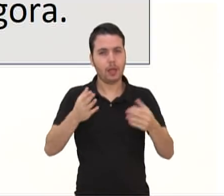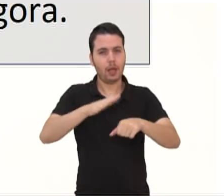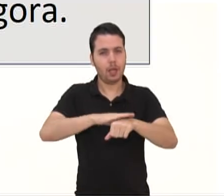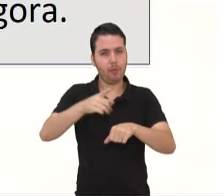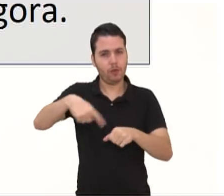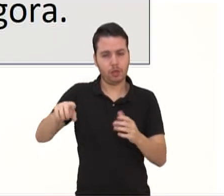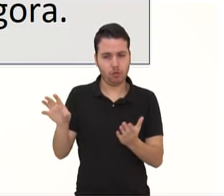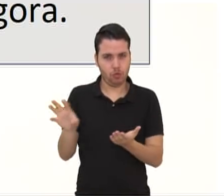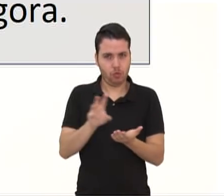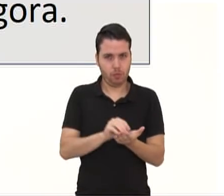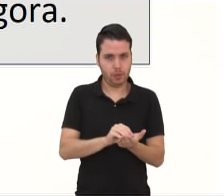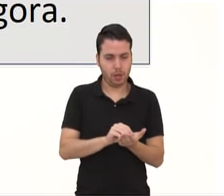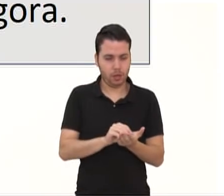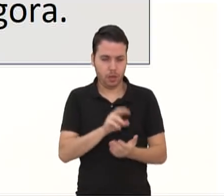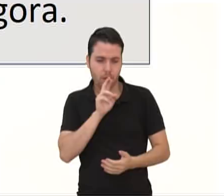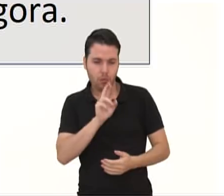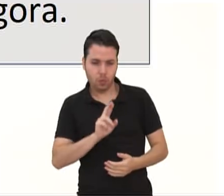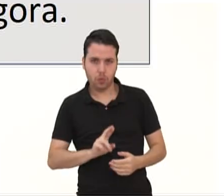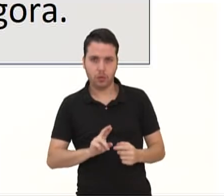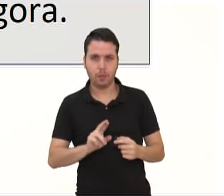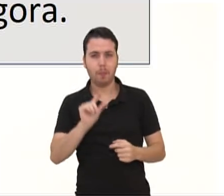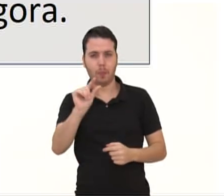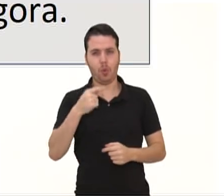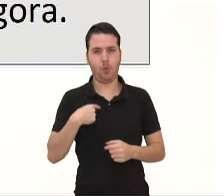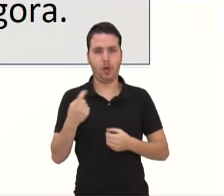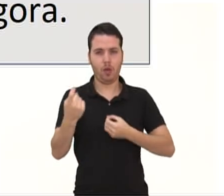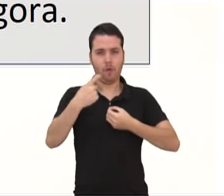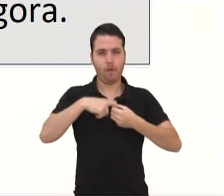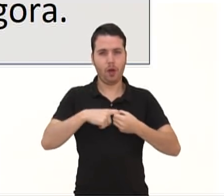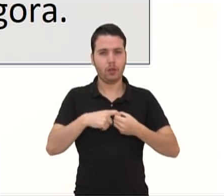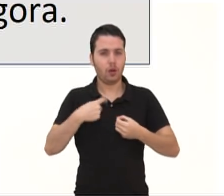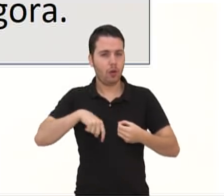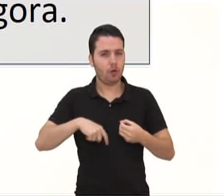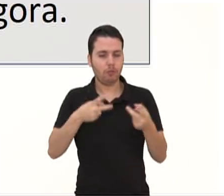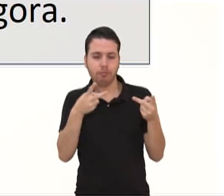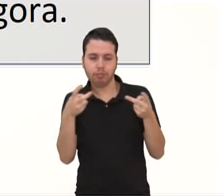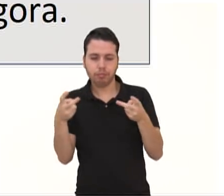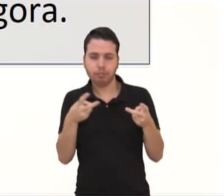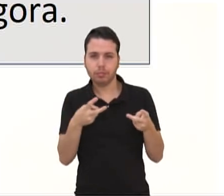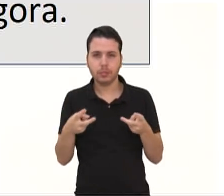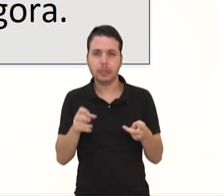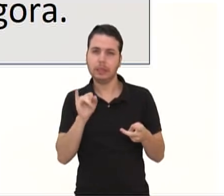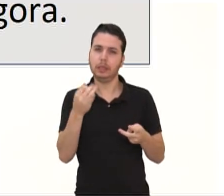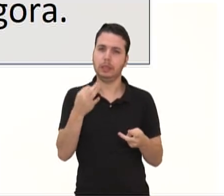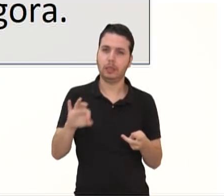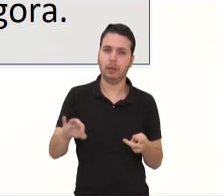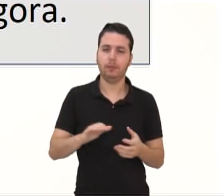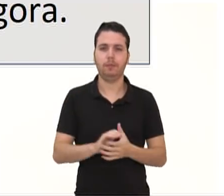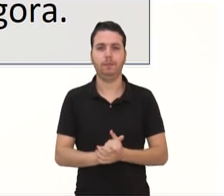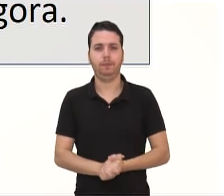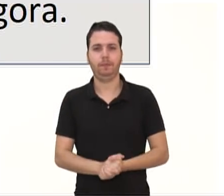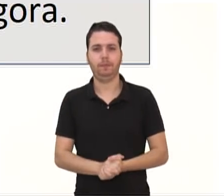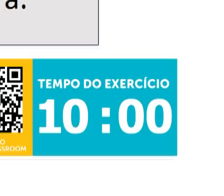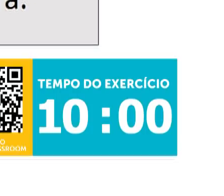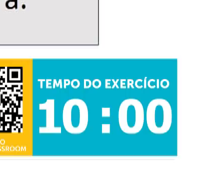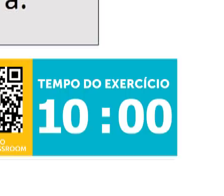você copiar, resolver e eu já volto aí para nós conferirmos se está certo.